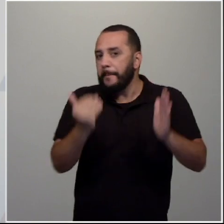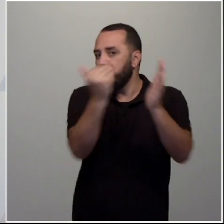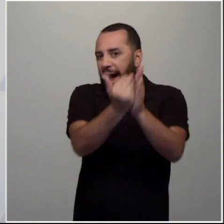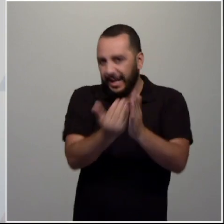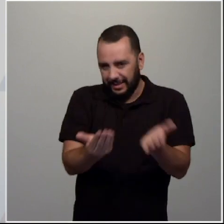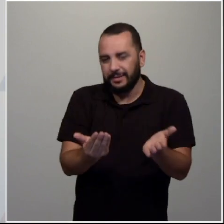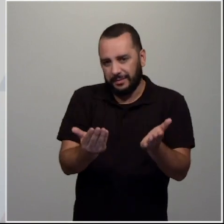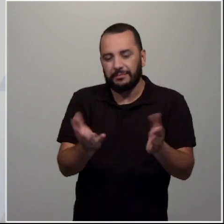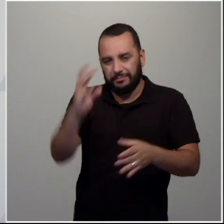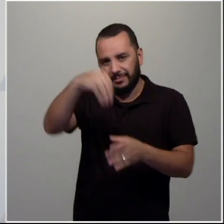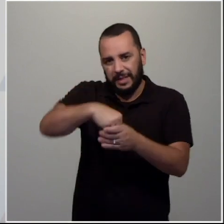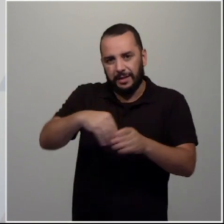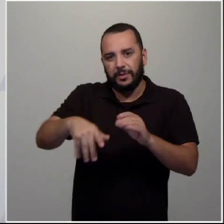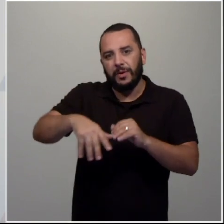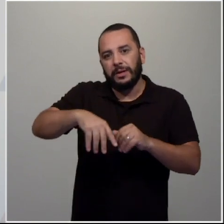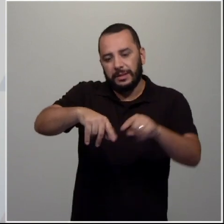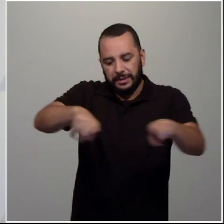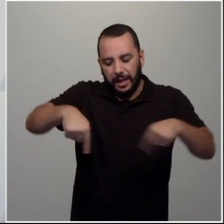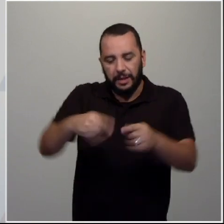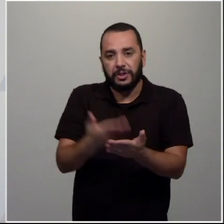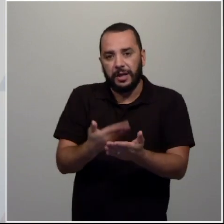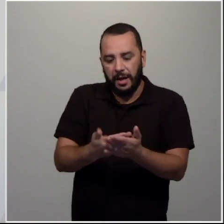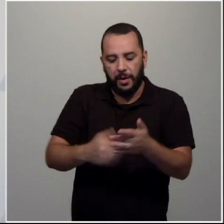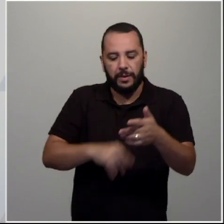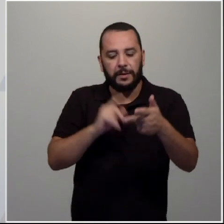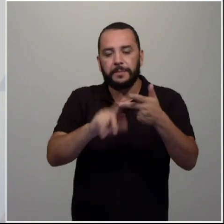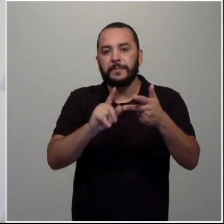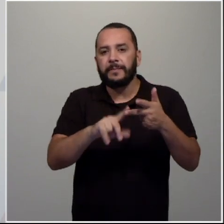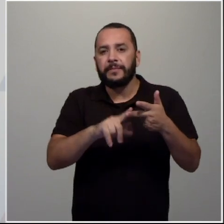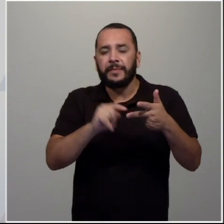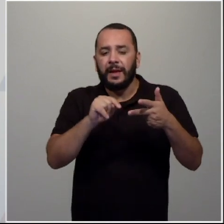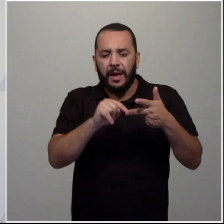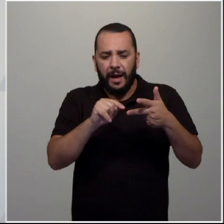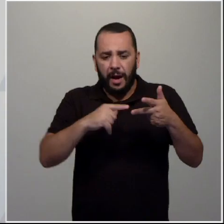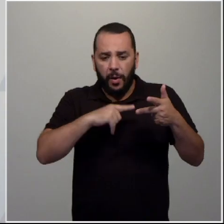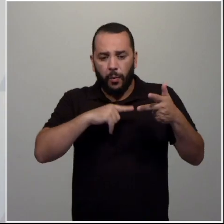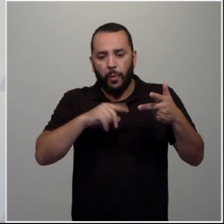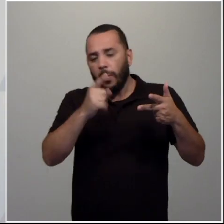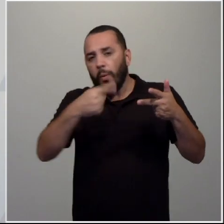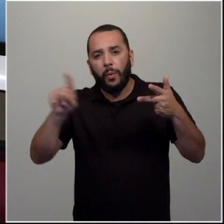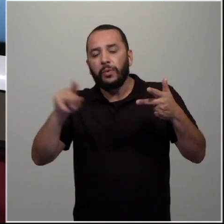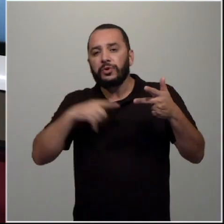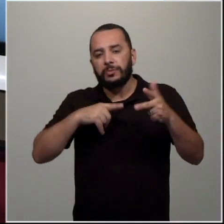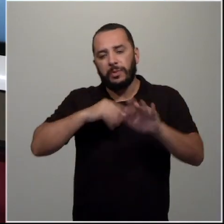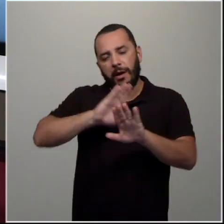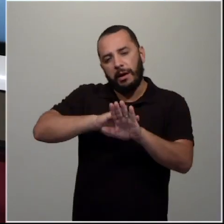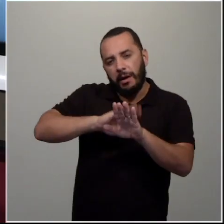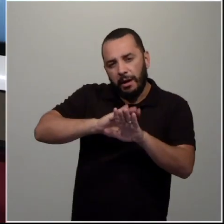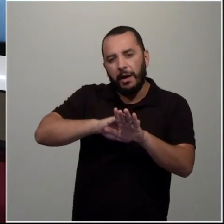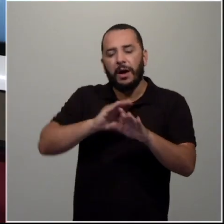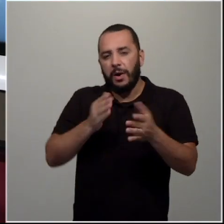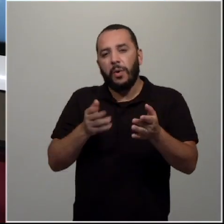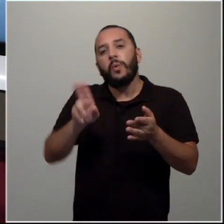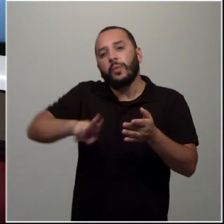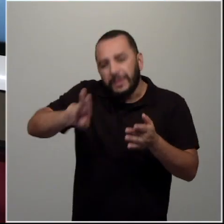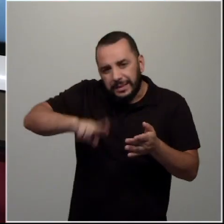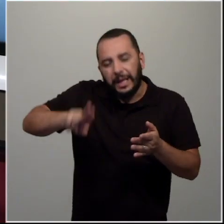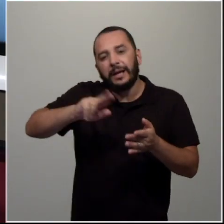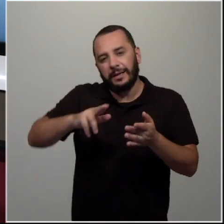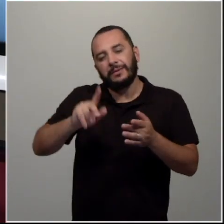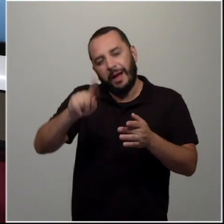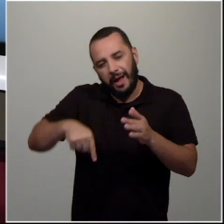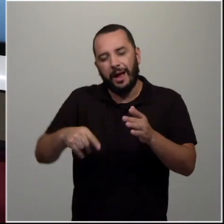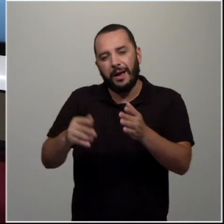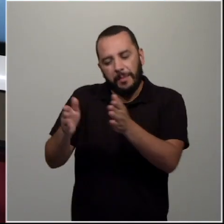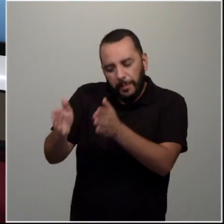através da resolução de problemas tem o problema como ponto de partida para o ensino de matemática os conteúdos matemáticos e os